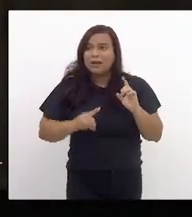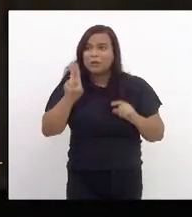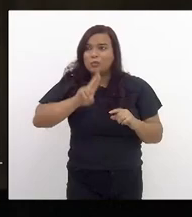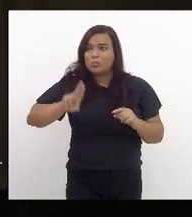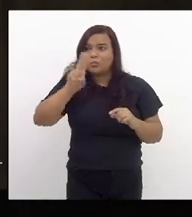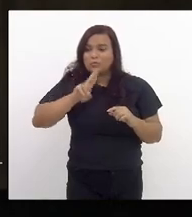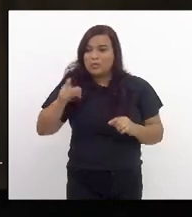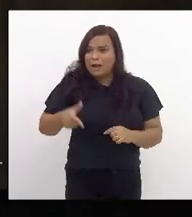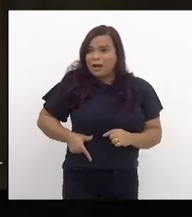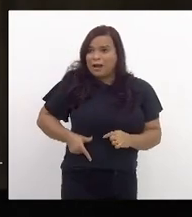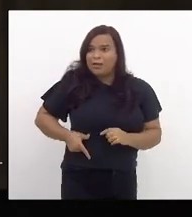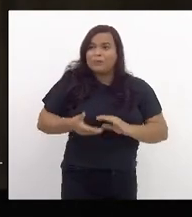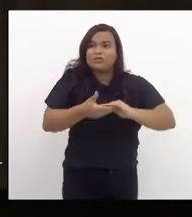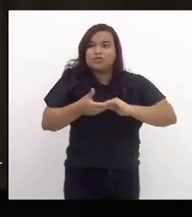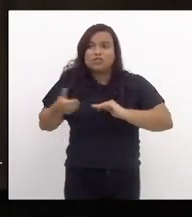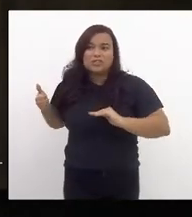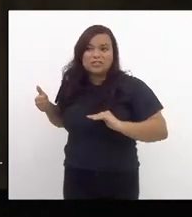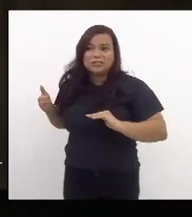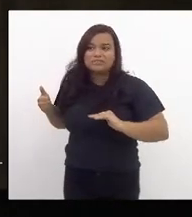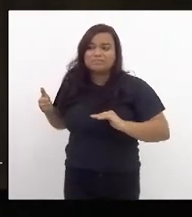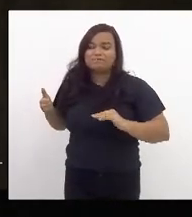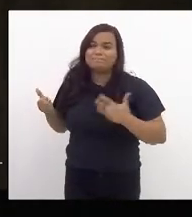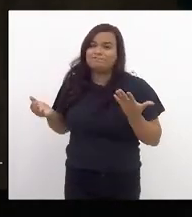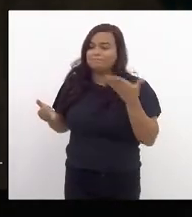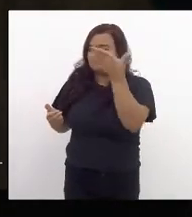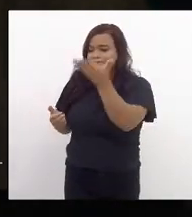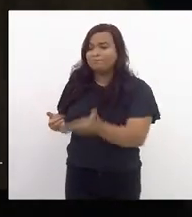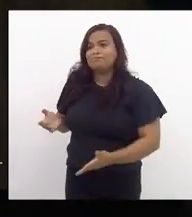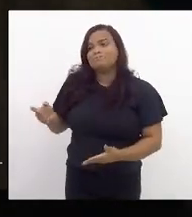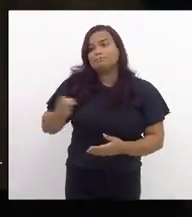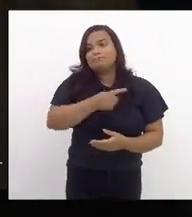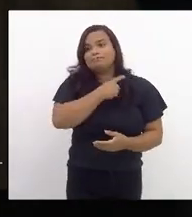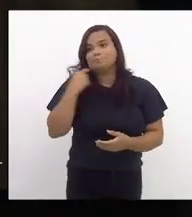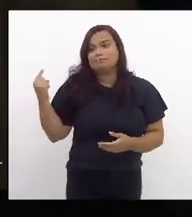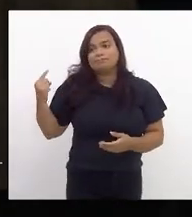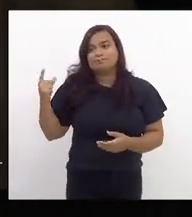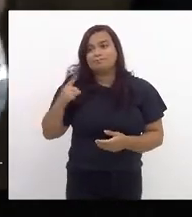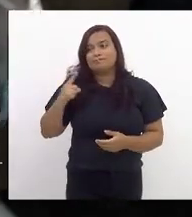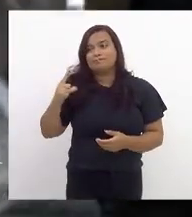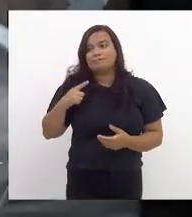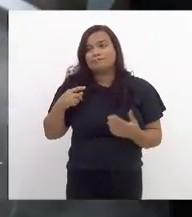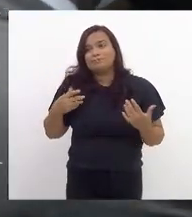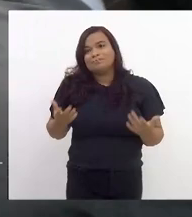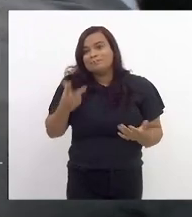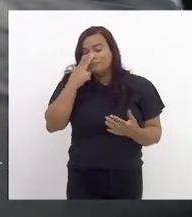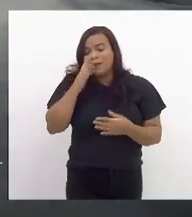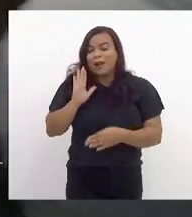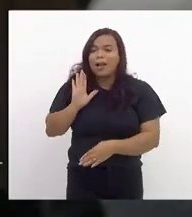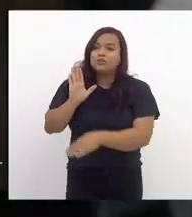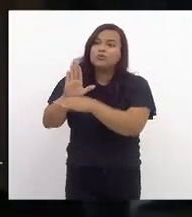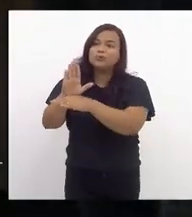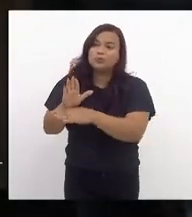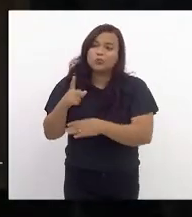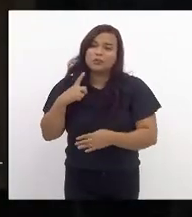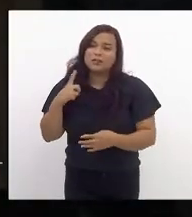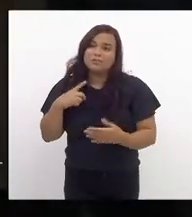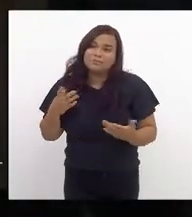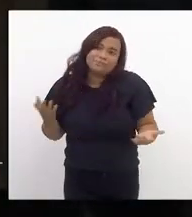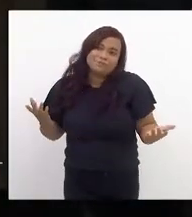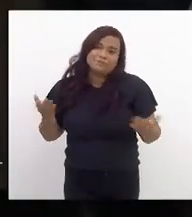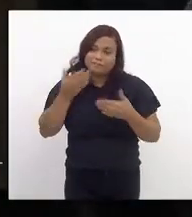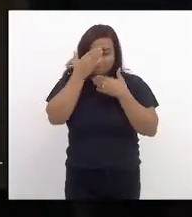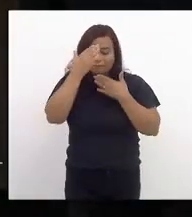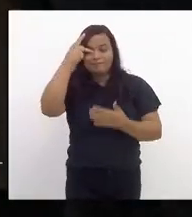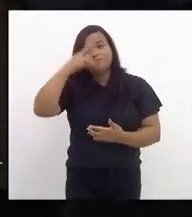Alerj fosse tirado desse agente, colaboraram de alguma maneira para a tragédia que aconteceu. Muito obrigado,